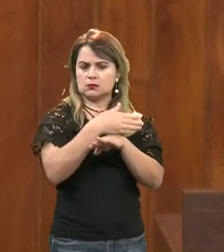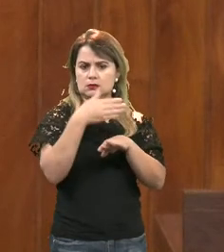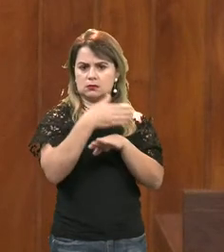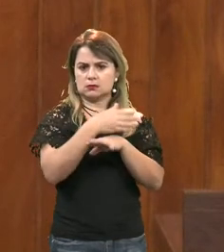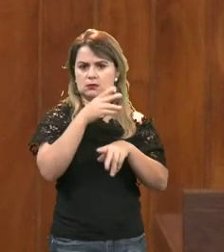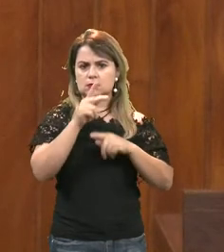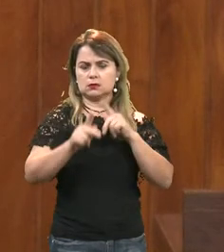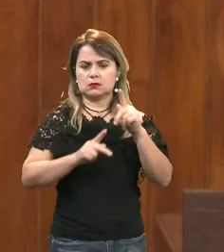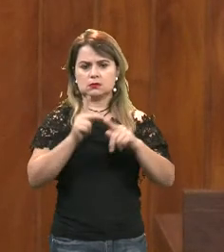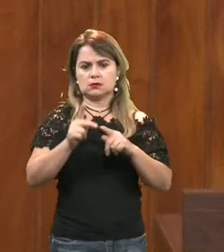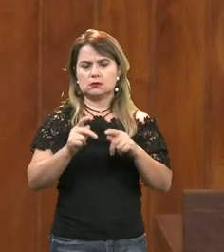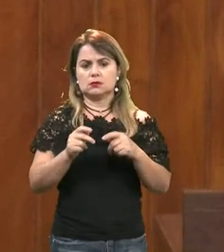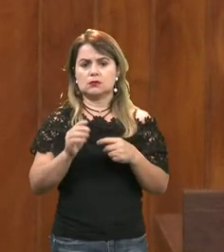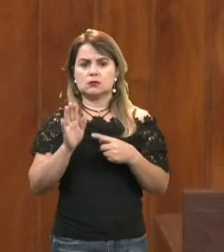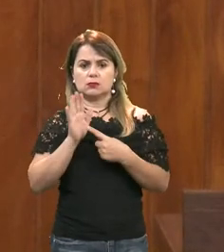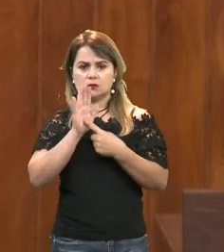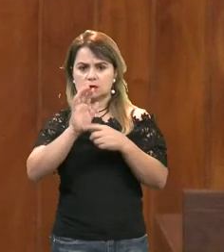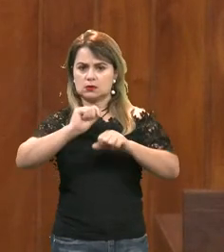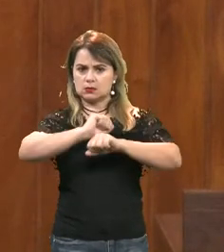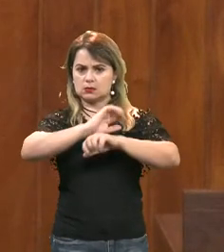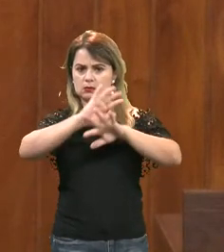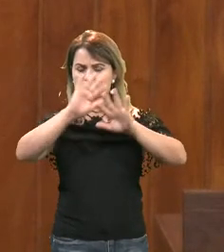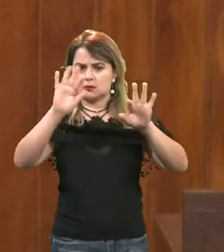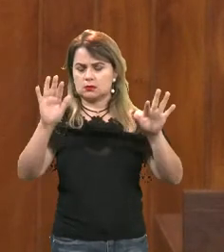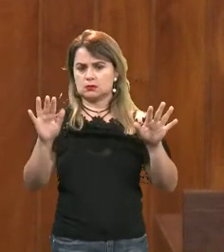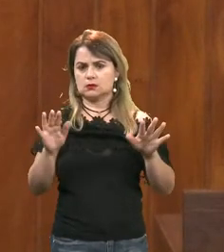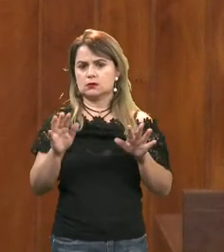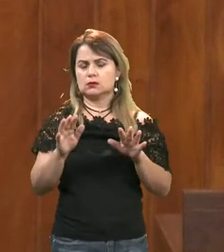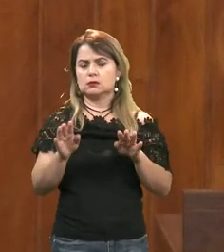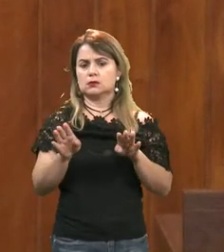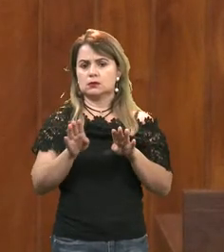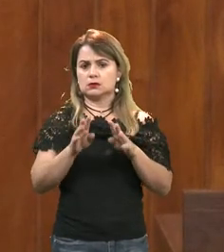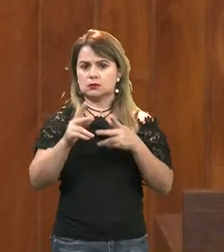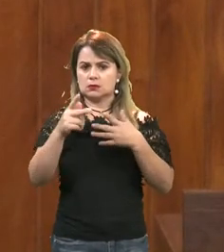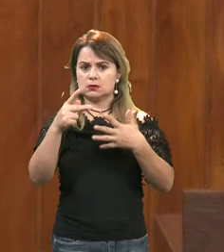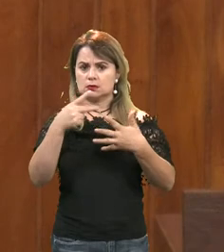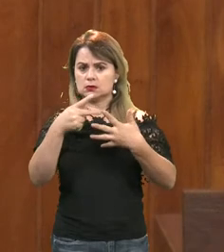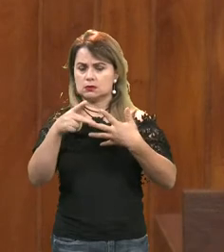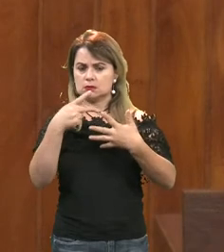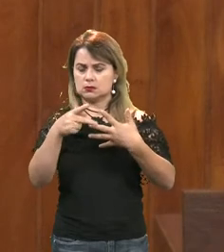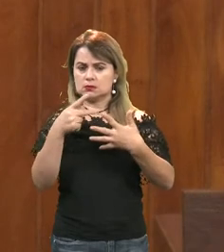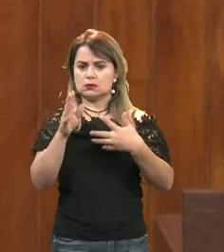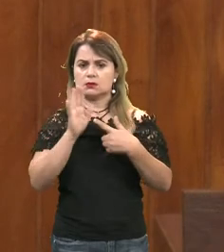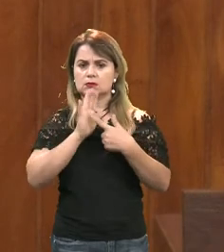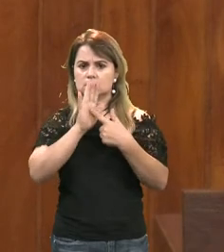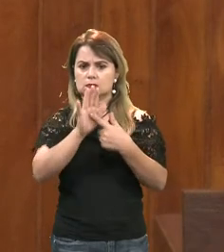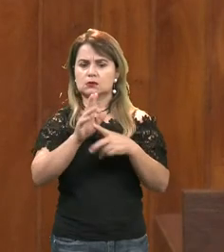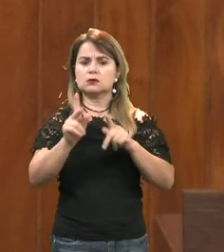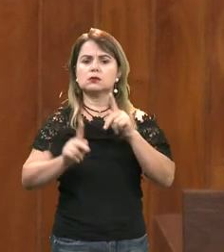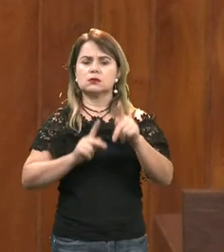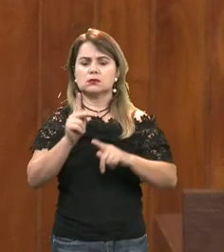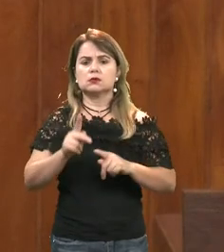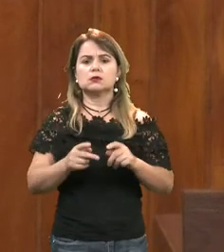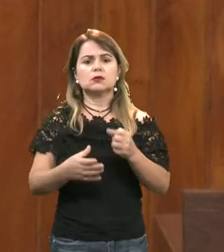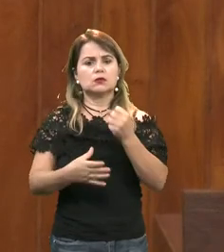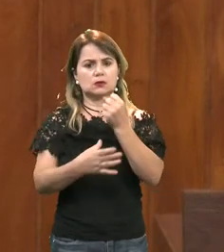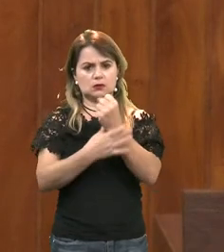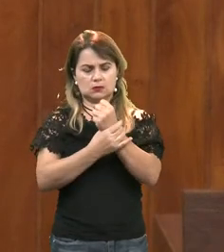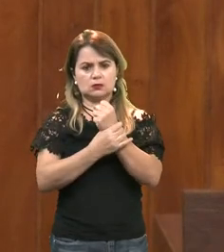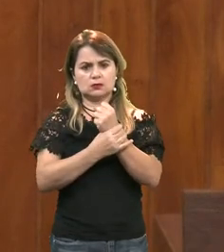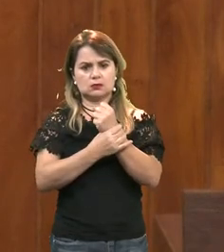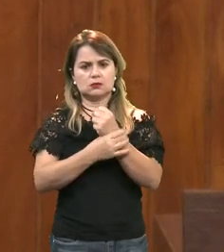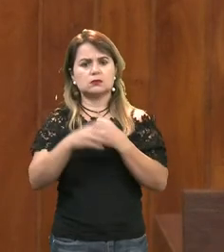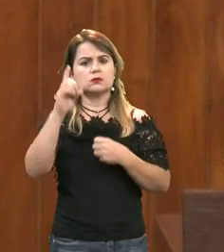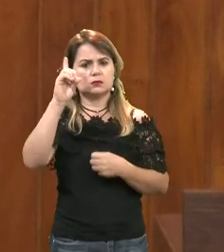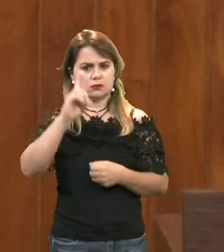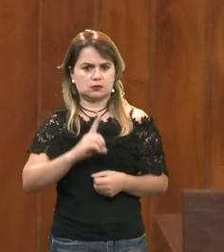integrada, transparente e inclusiva, garantindo os direitos da população e promovendo políticas para